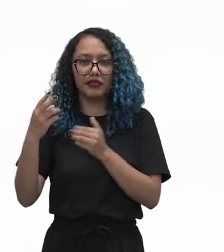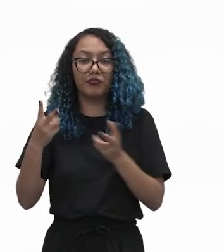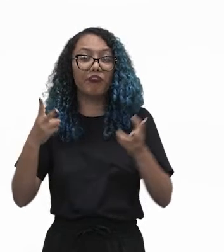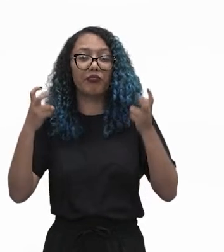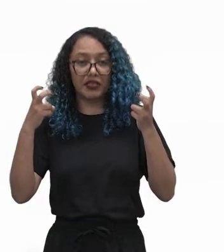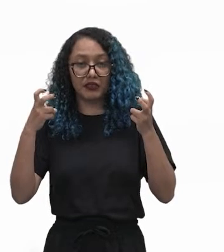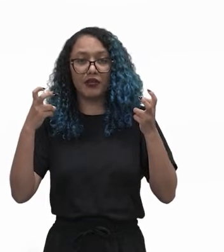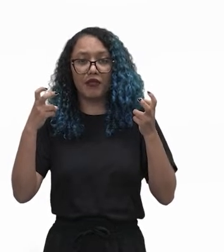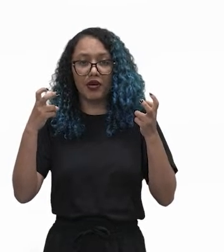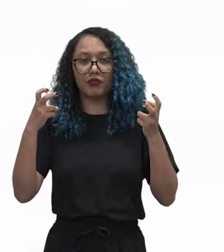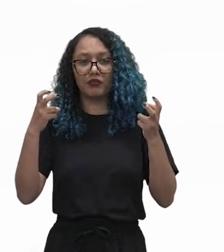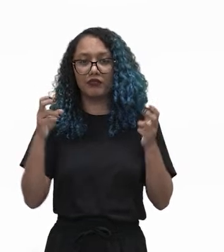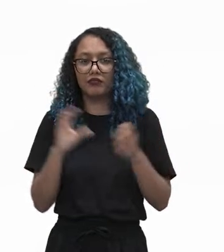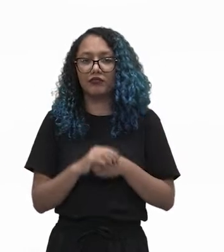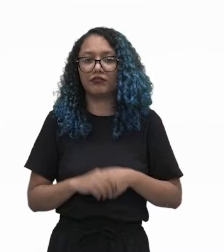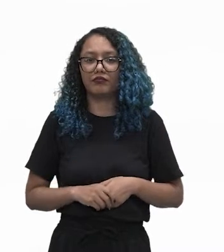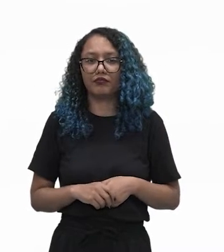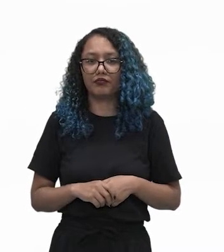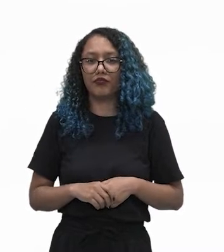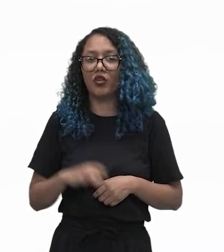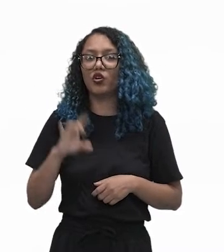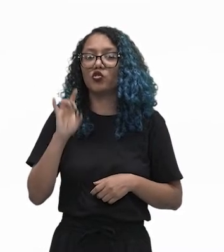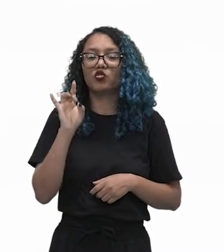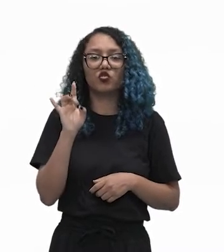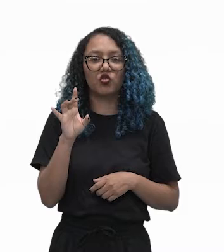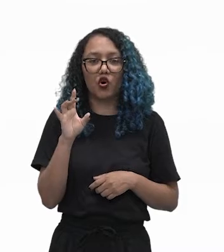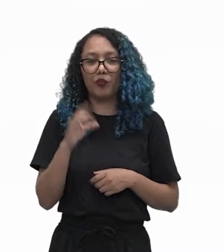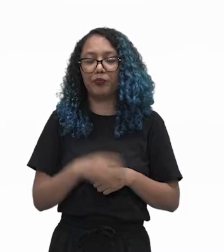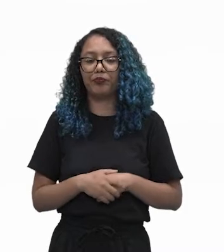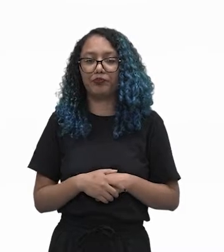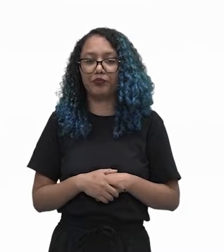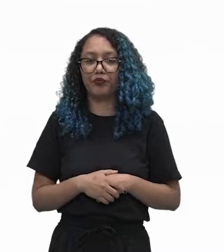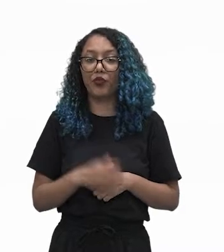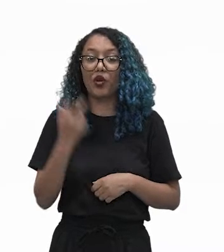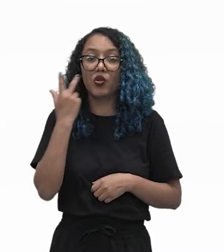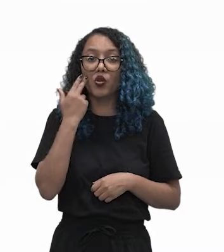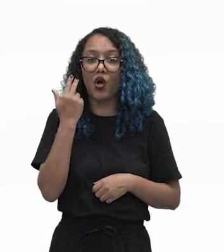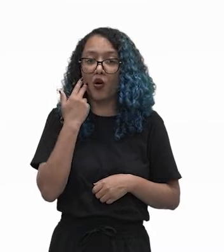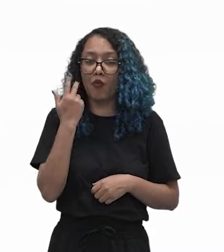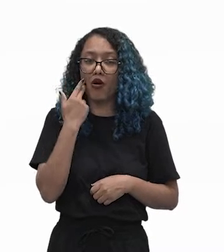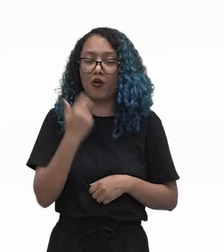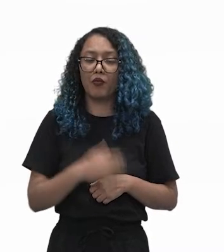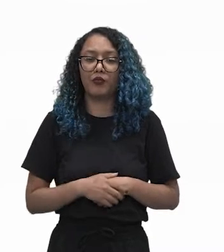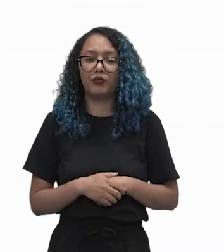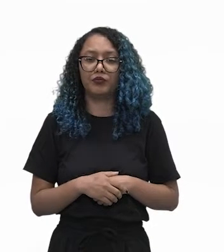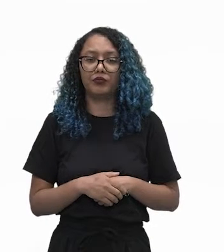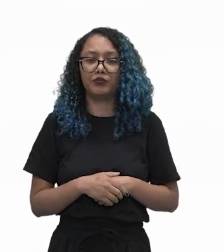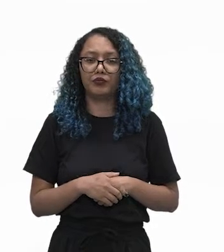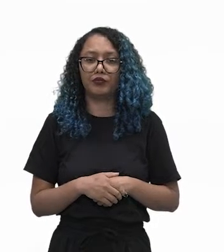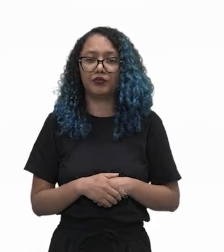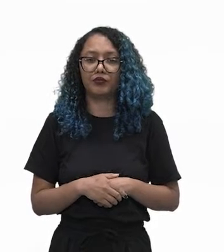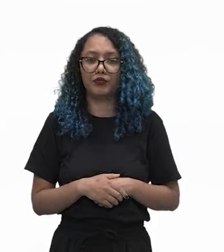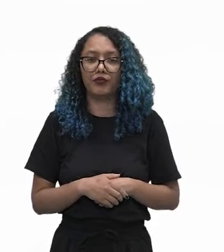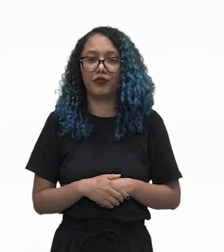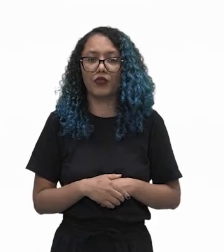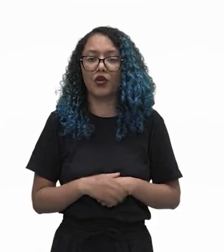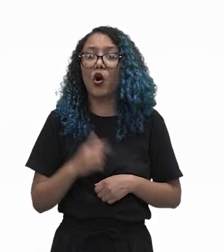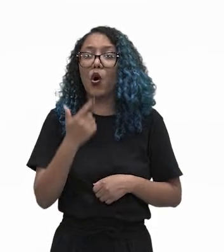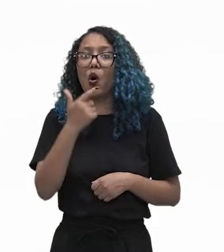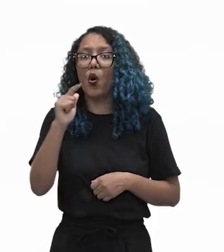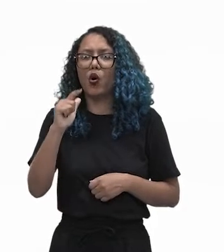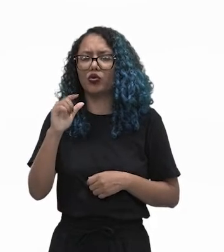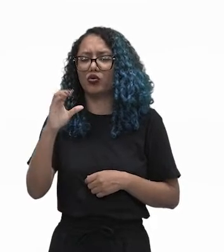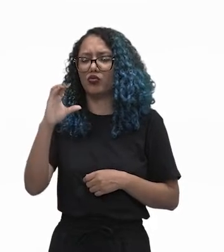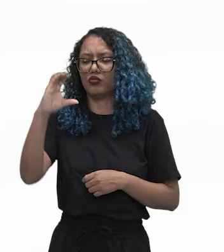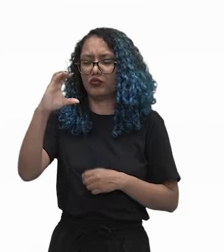extremidades livres, só tem aqui 2 extremidades livres, é uma cadeia normal. Não sobrou nenhum carbono aí,